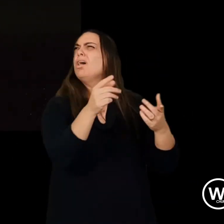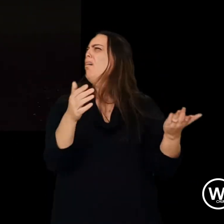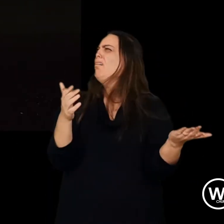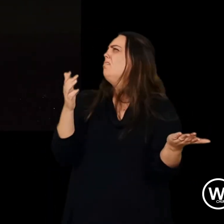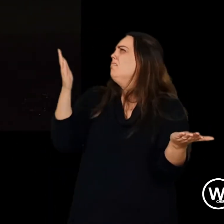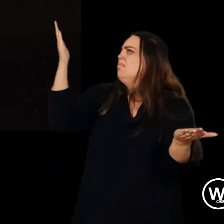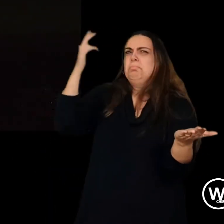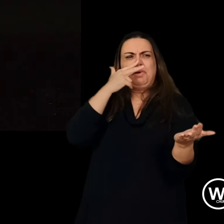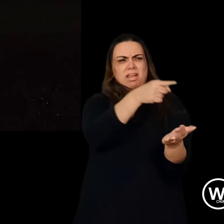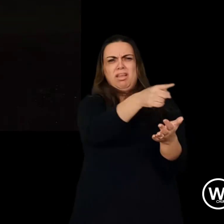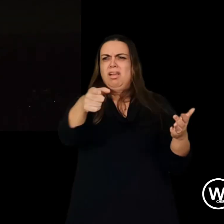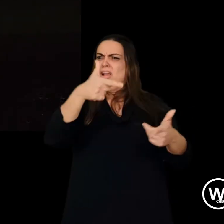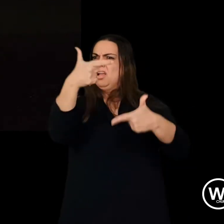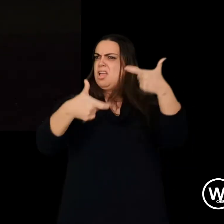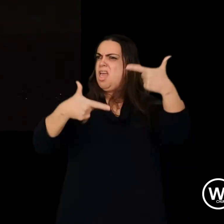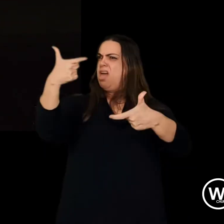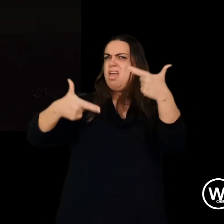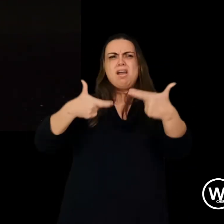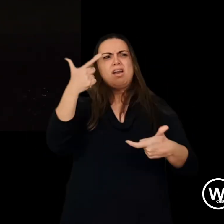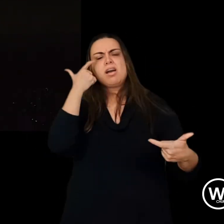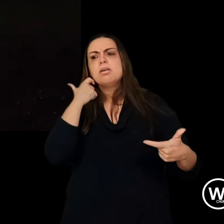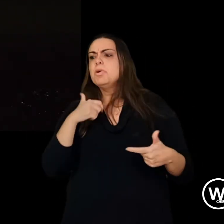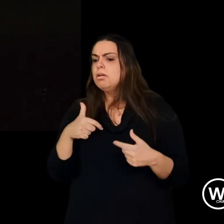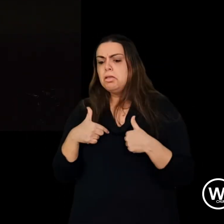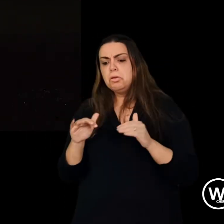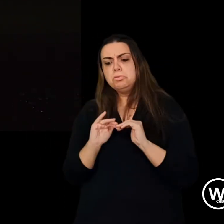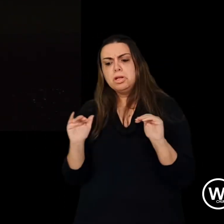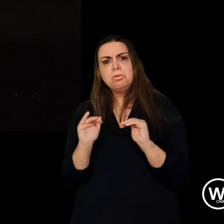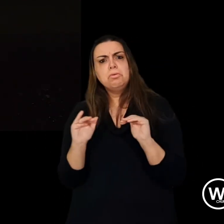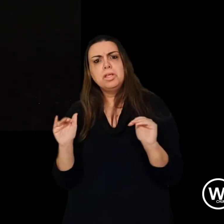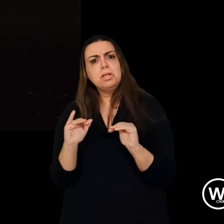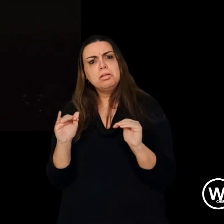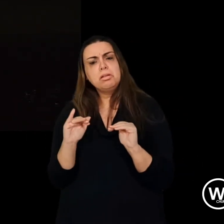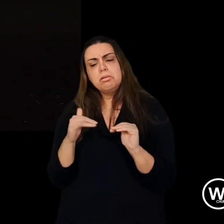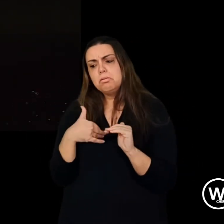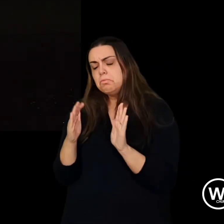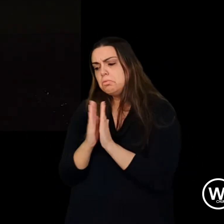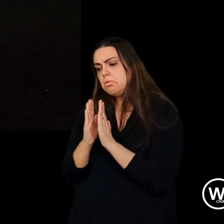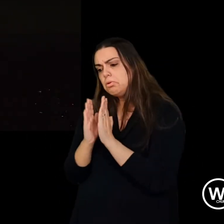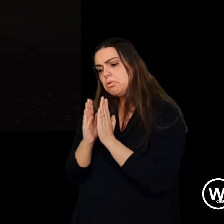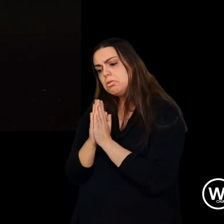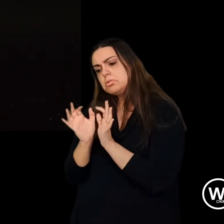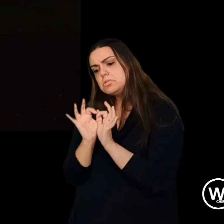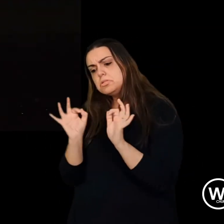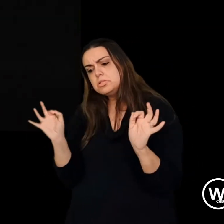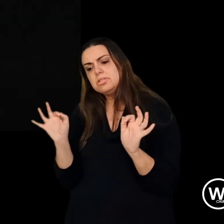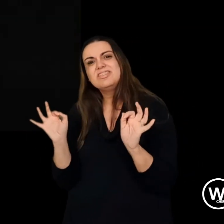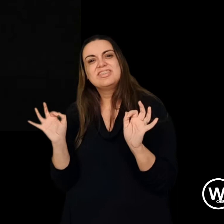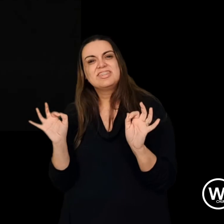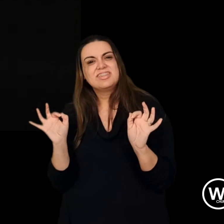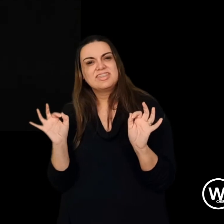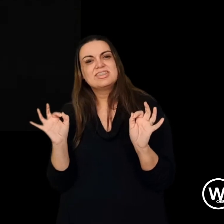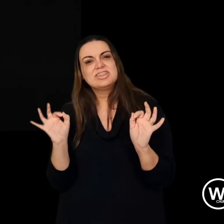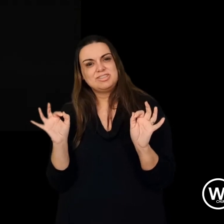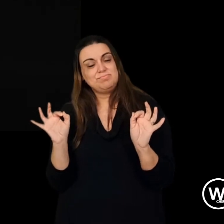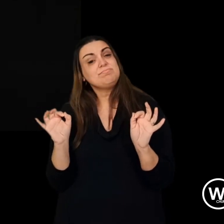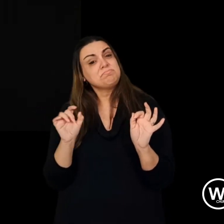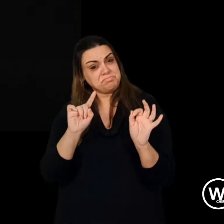Deus, nossa, a guerra deles é muito grande, porque a minha está tranquila demais. A minha está